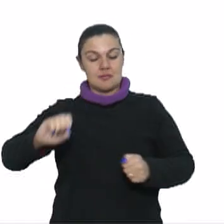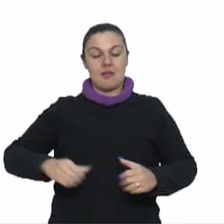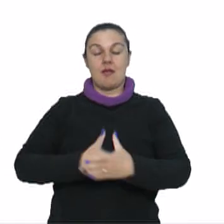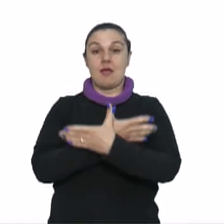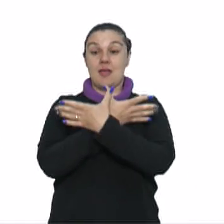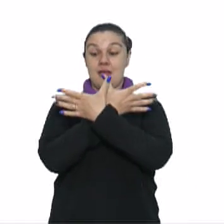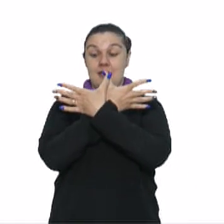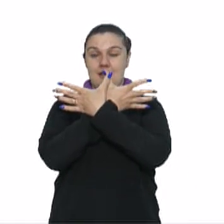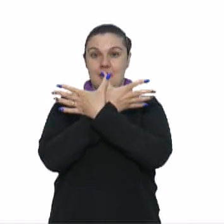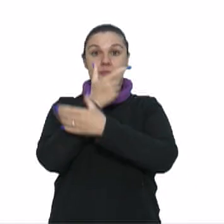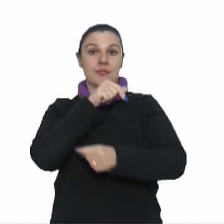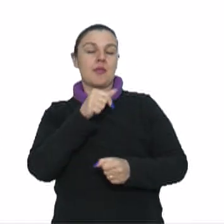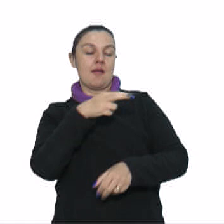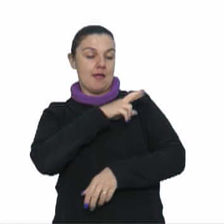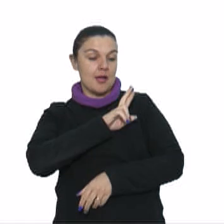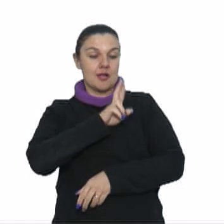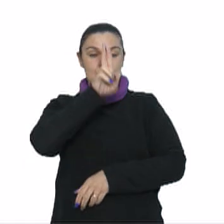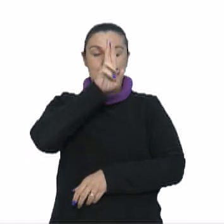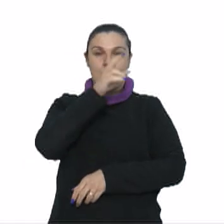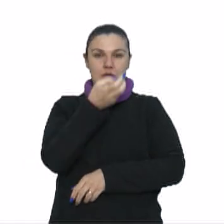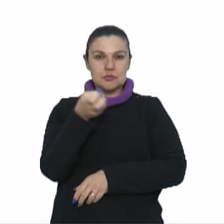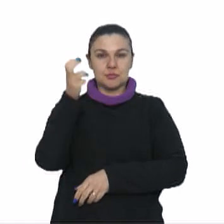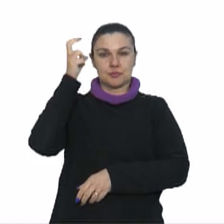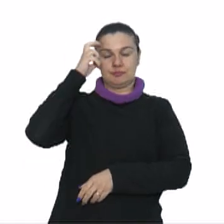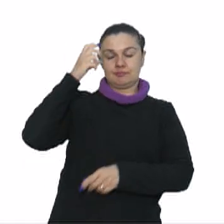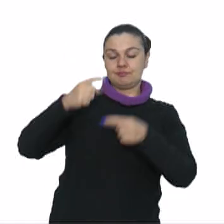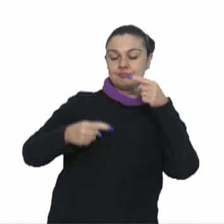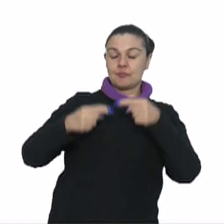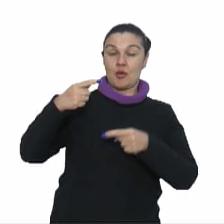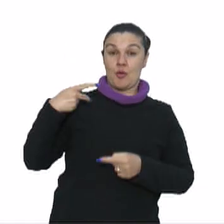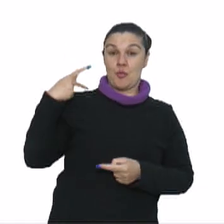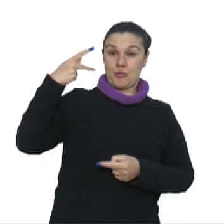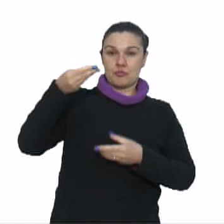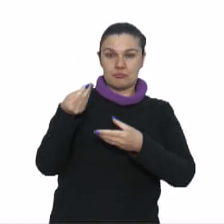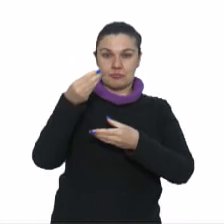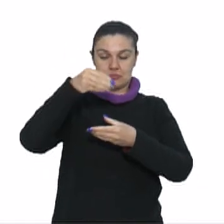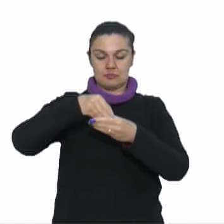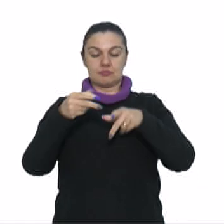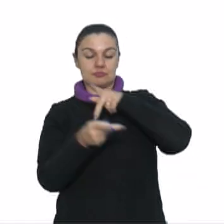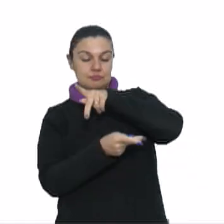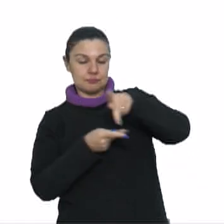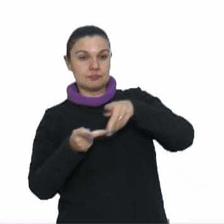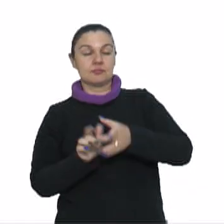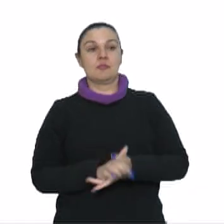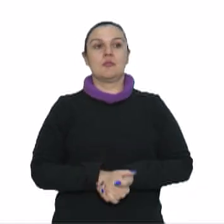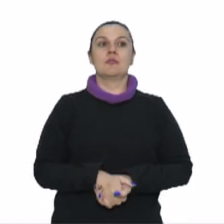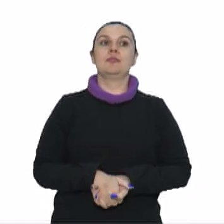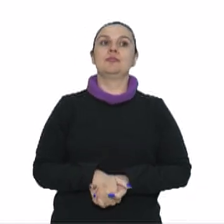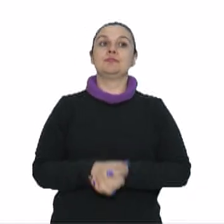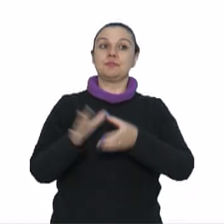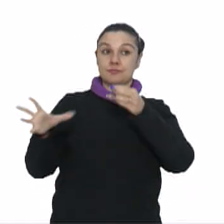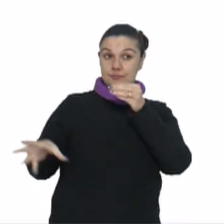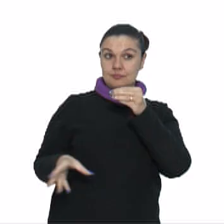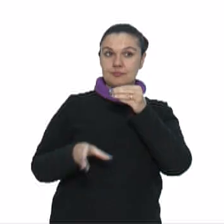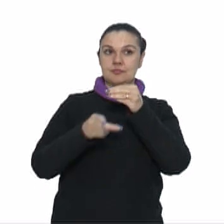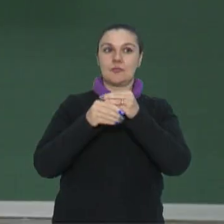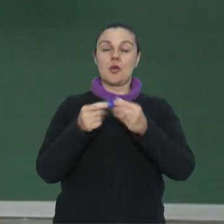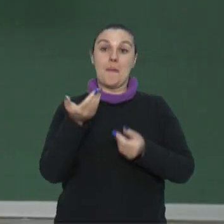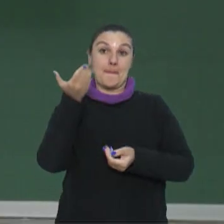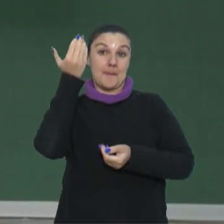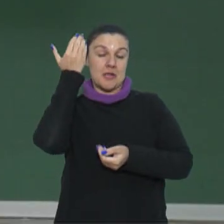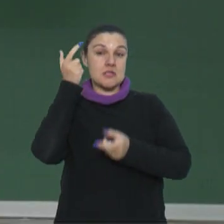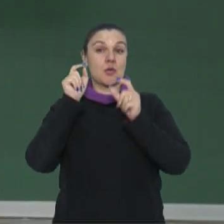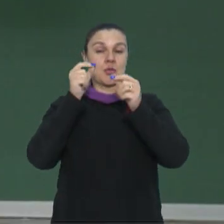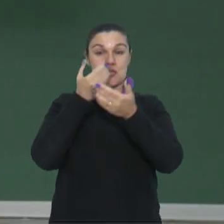cultural, religiosa, política, dentro das suas especificidades, né, da civilização Azteca. Retomando, na aula